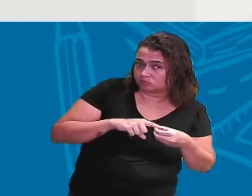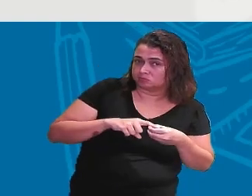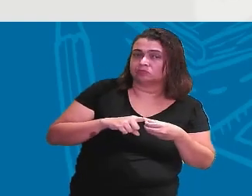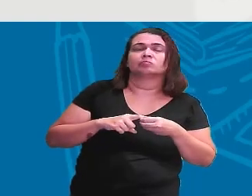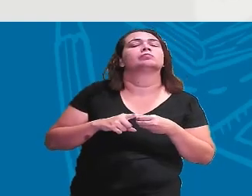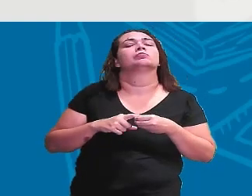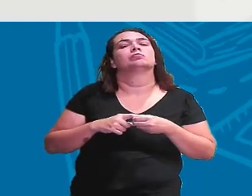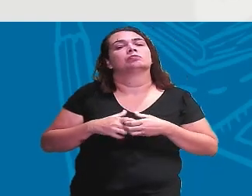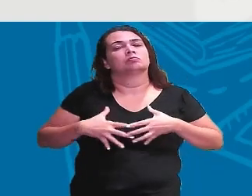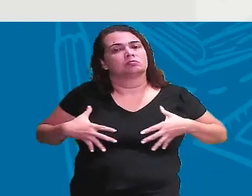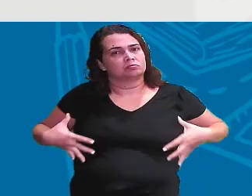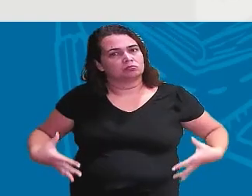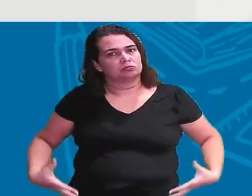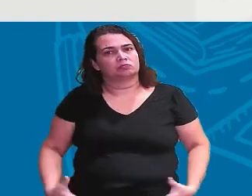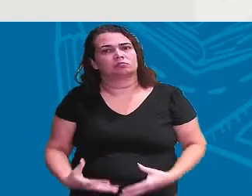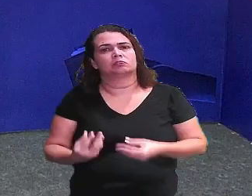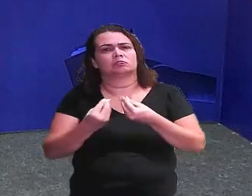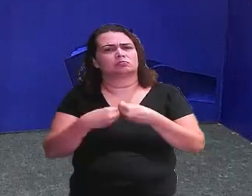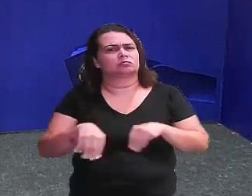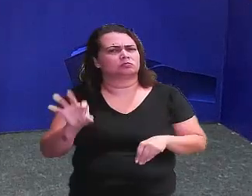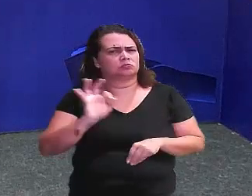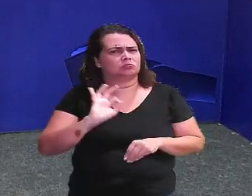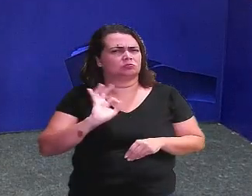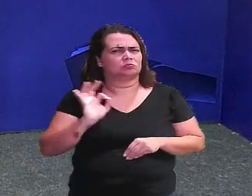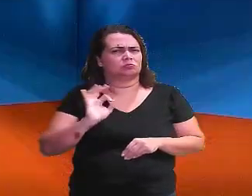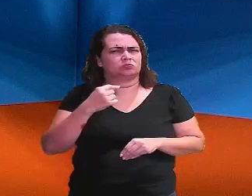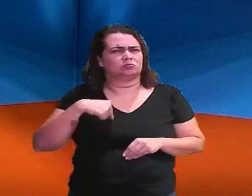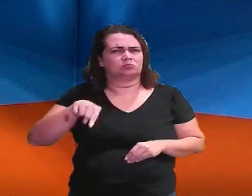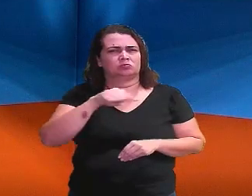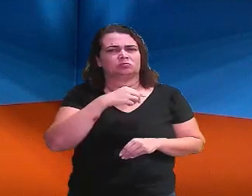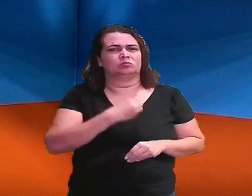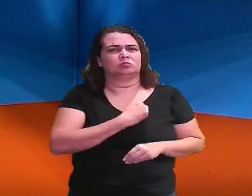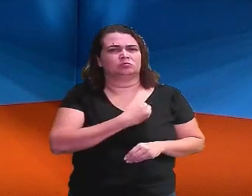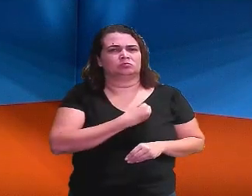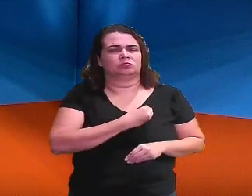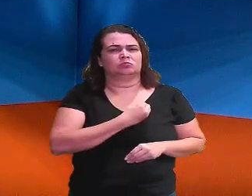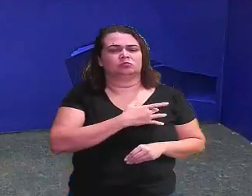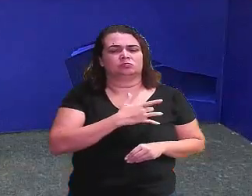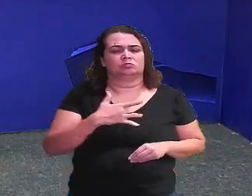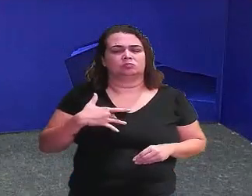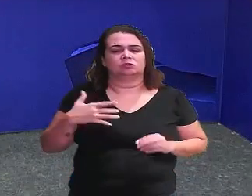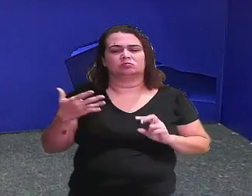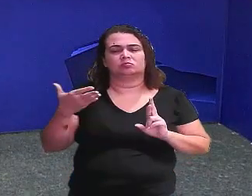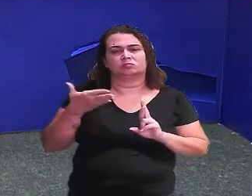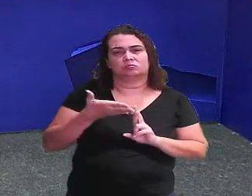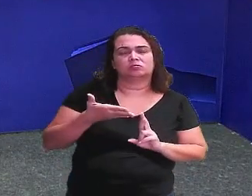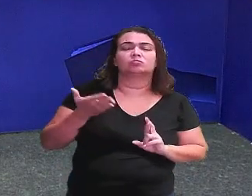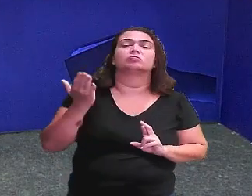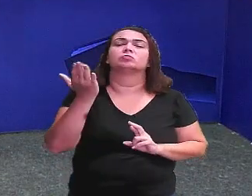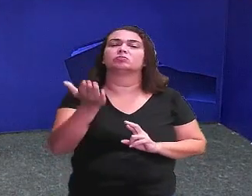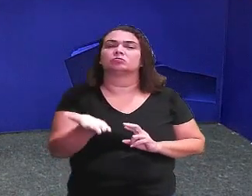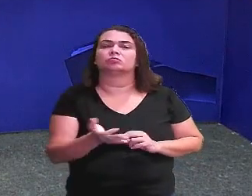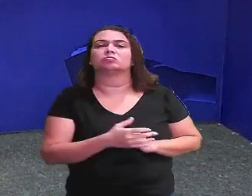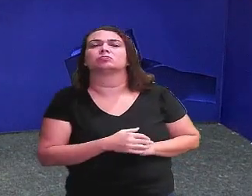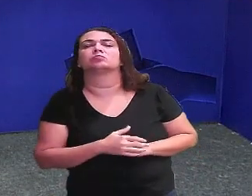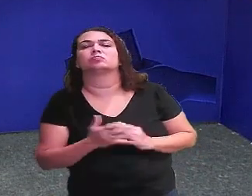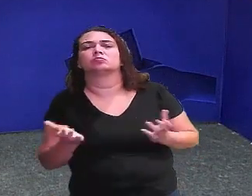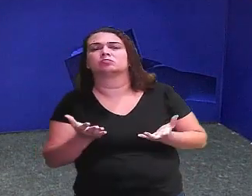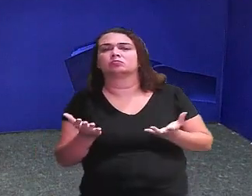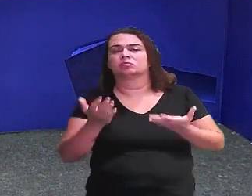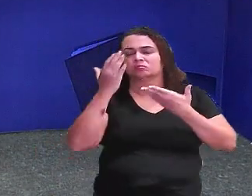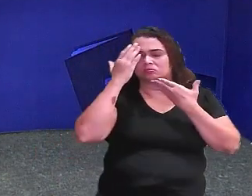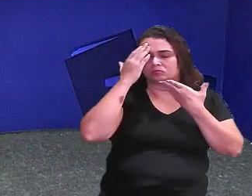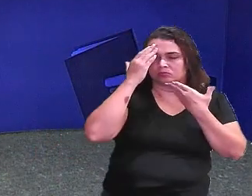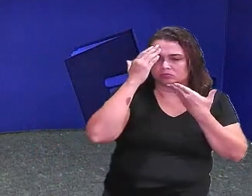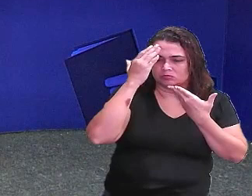doação de sangue não vai prejudicar em nada a nossa saúde. Aqui eu trouxe as referências, né, da nossa aula e eu deixo aqui os